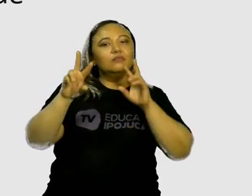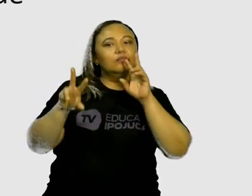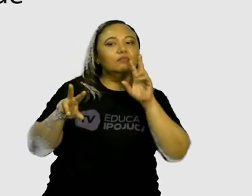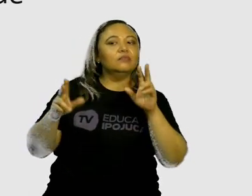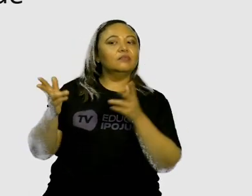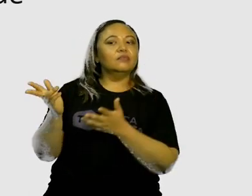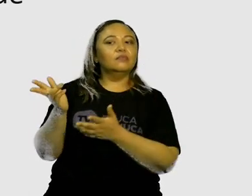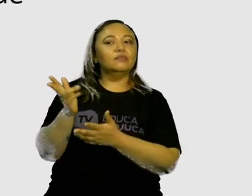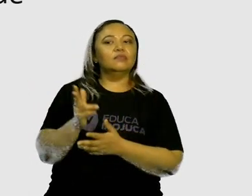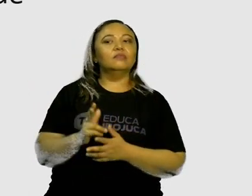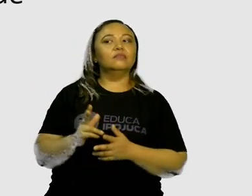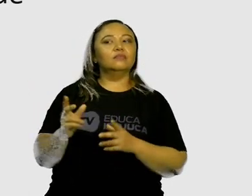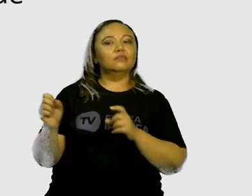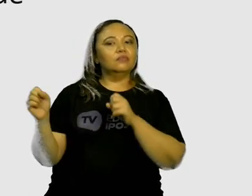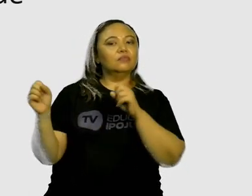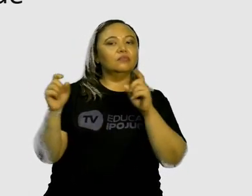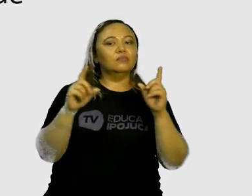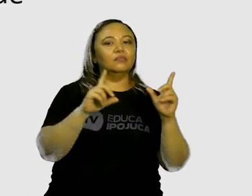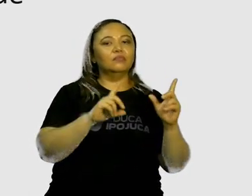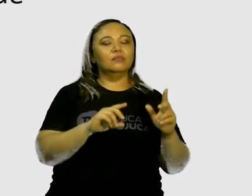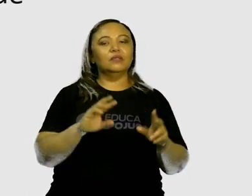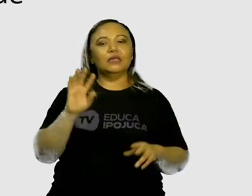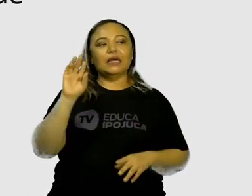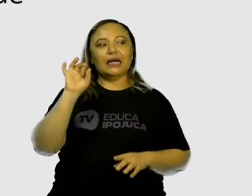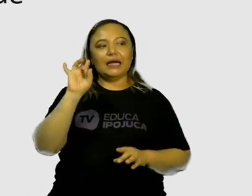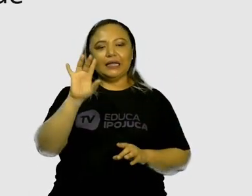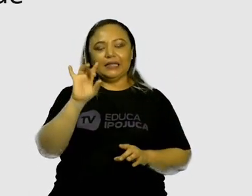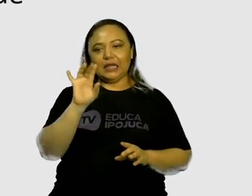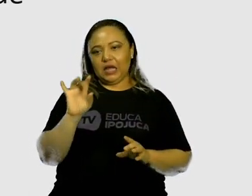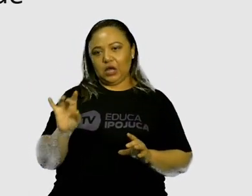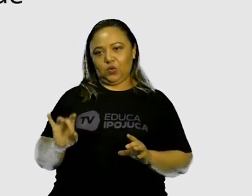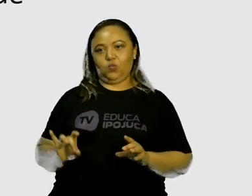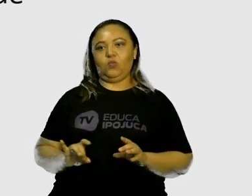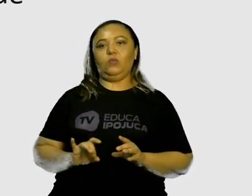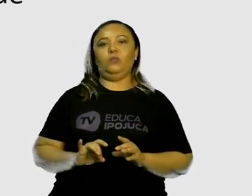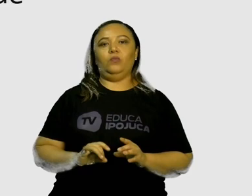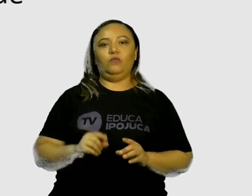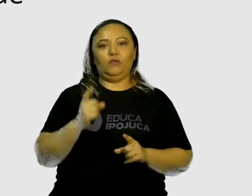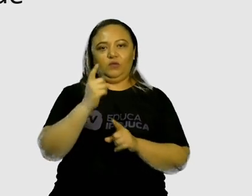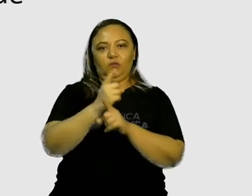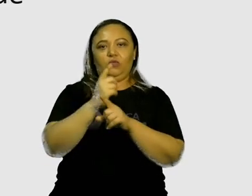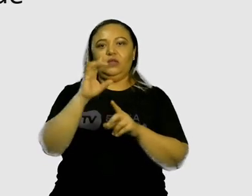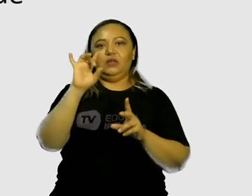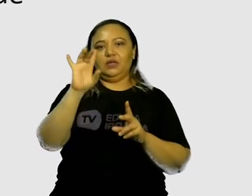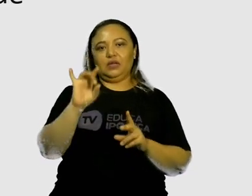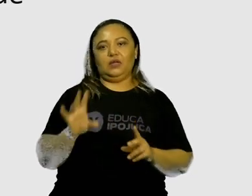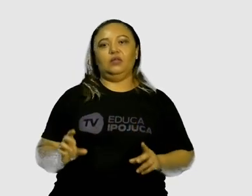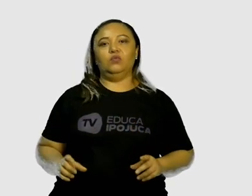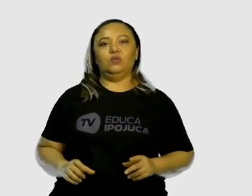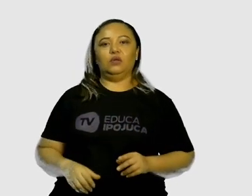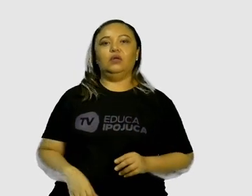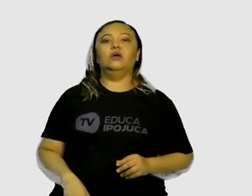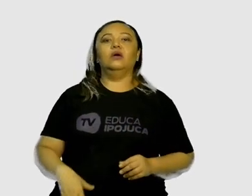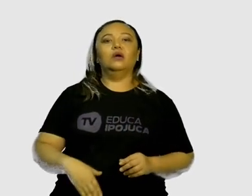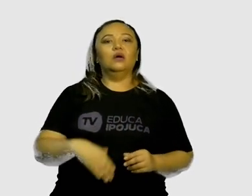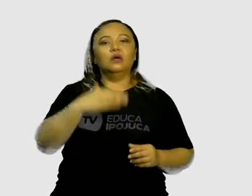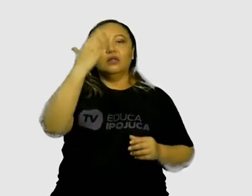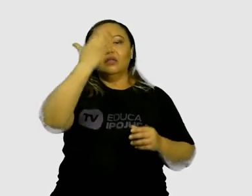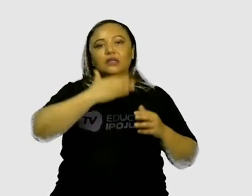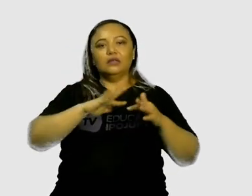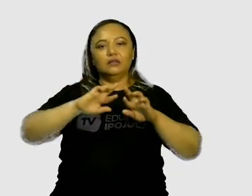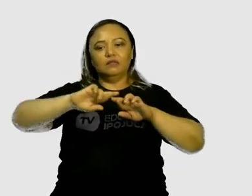aqui qual a chance que tem de encontrar cada uma das frutas. Tá certo? E aí, nosso primeiro